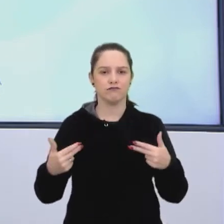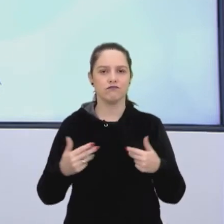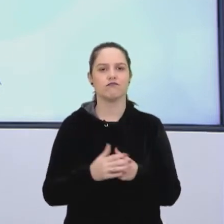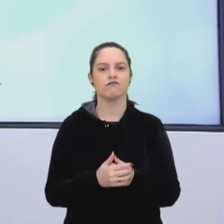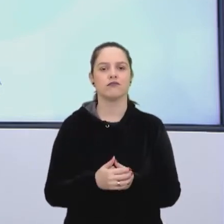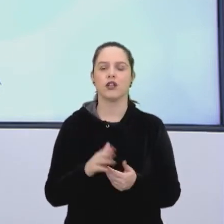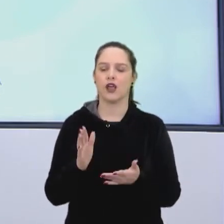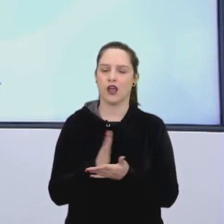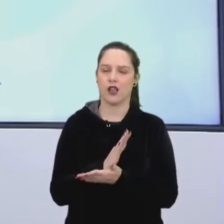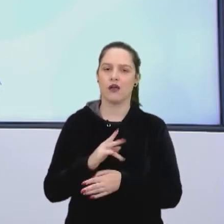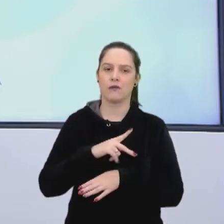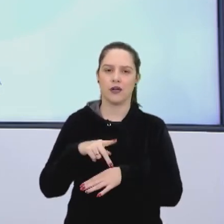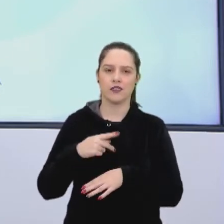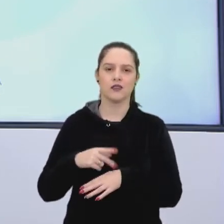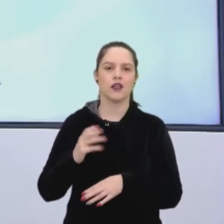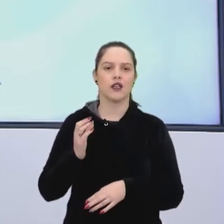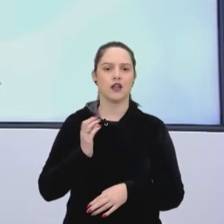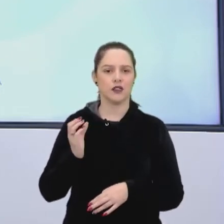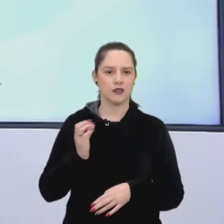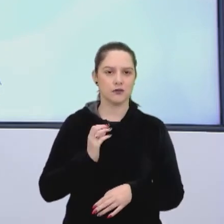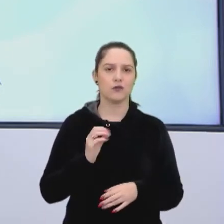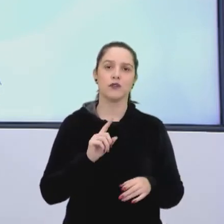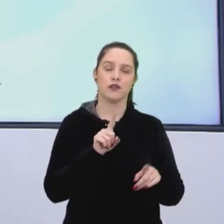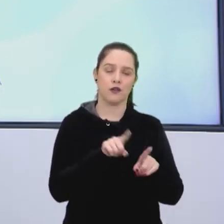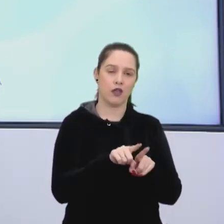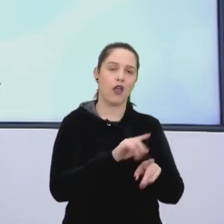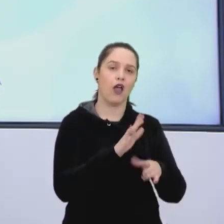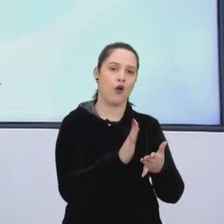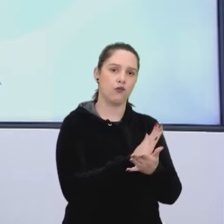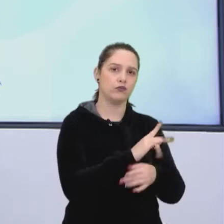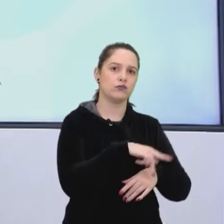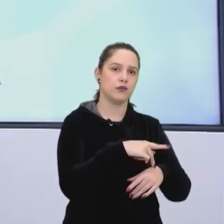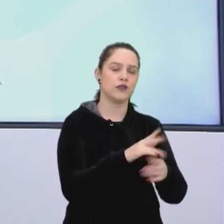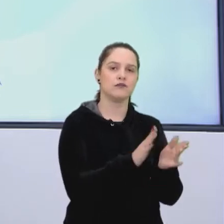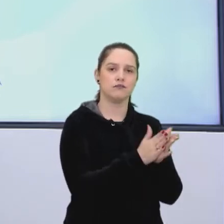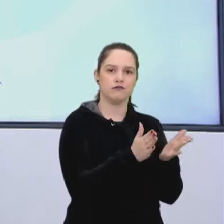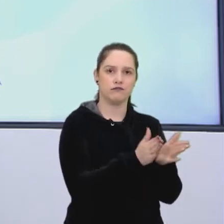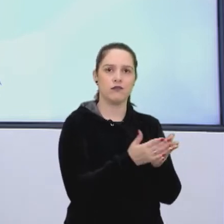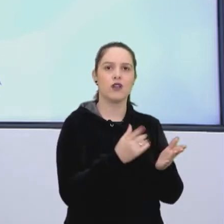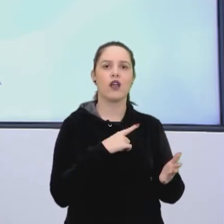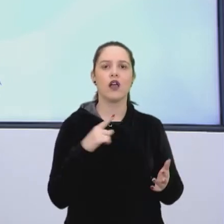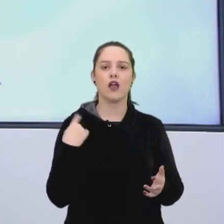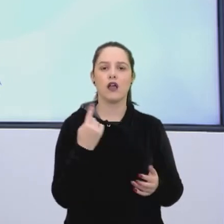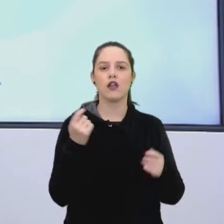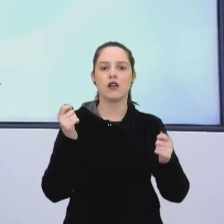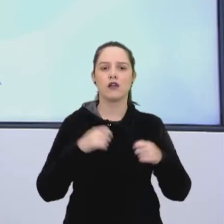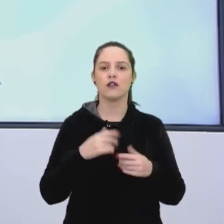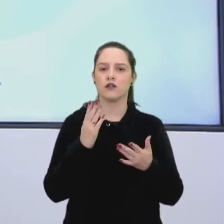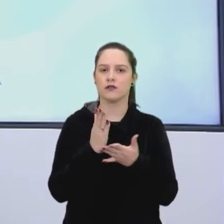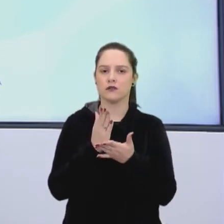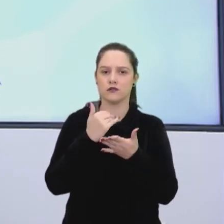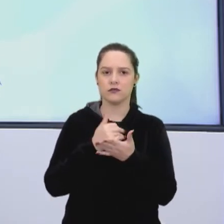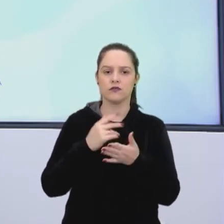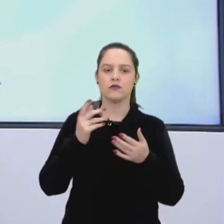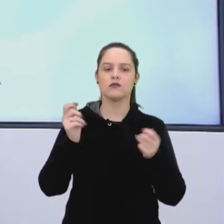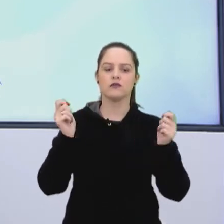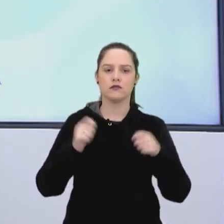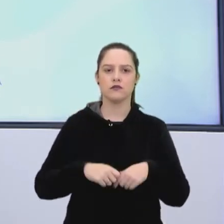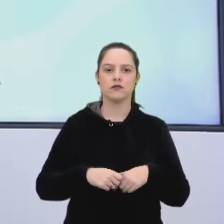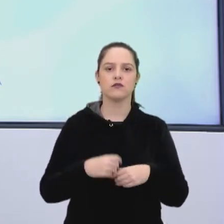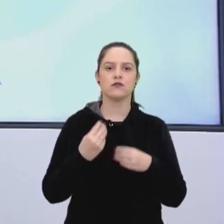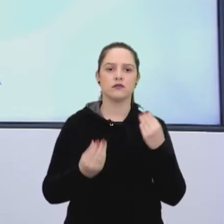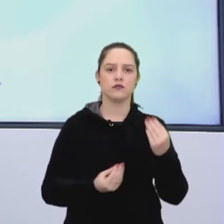os países mais ricos com os países mais pobres. E aí nós temos aqui, né, a definição mais usada aí para